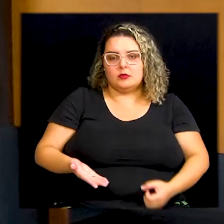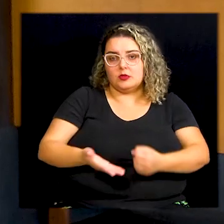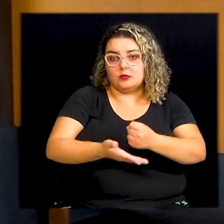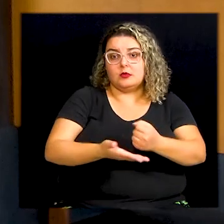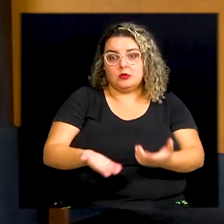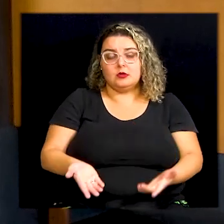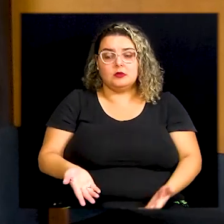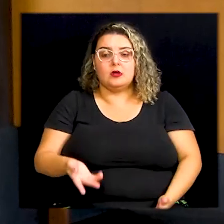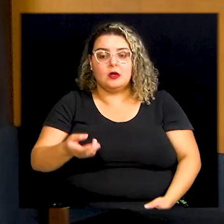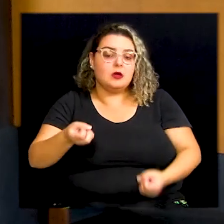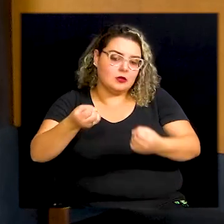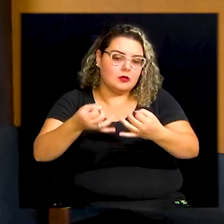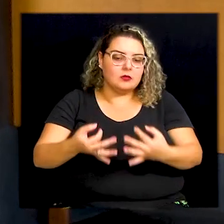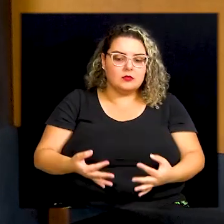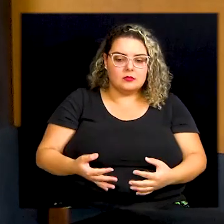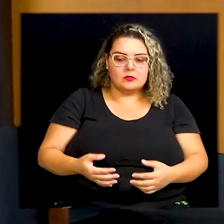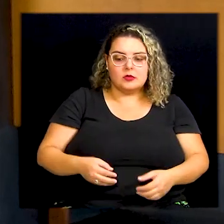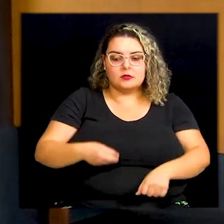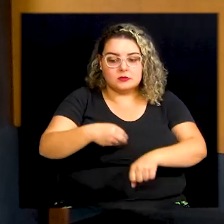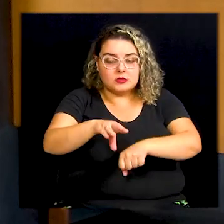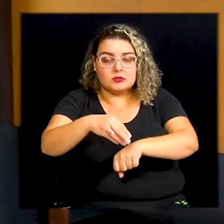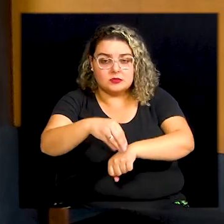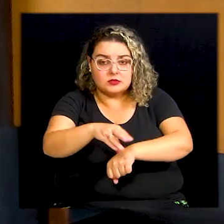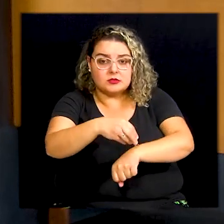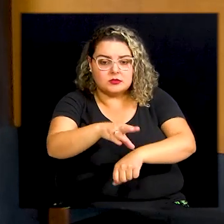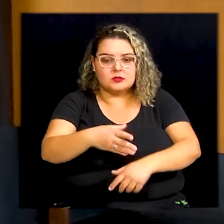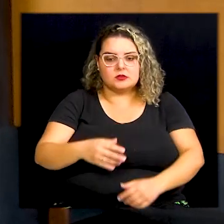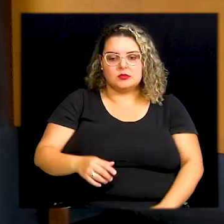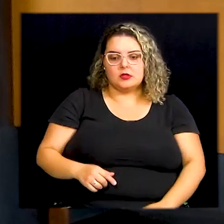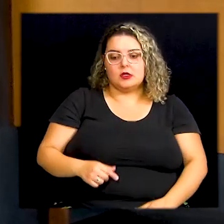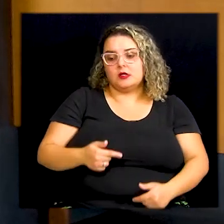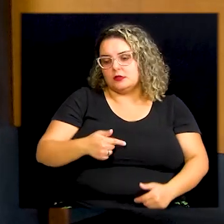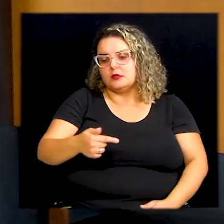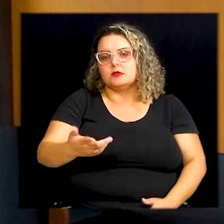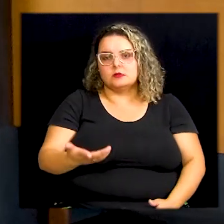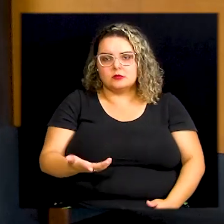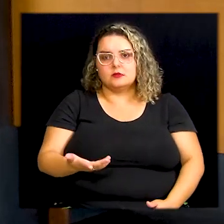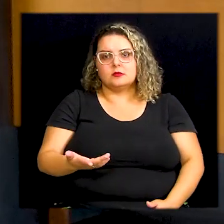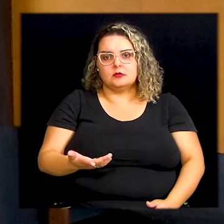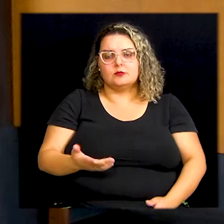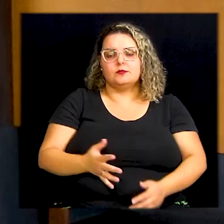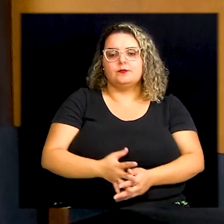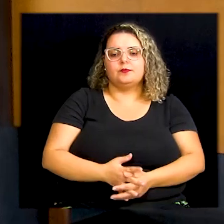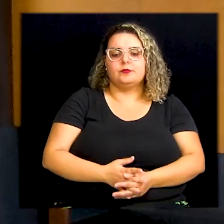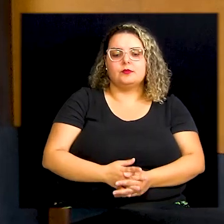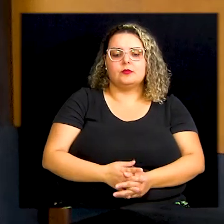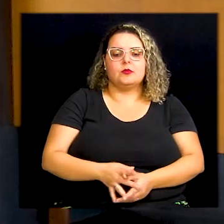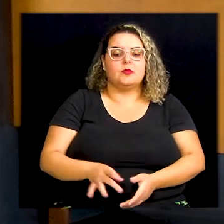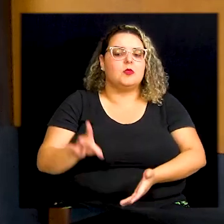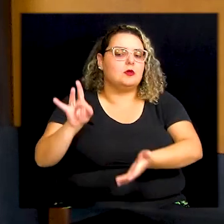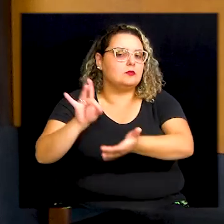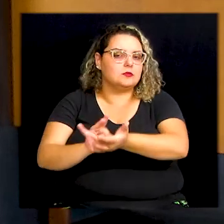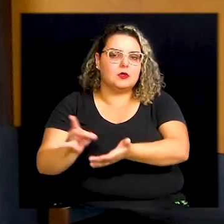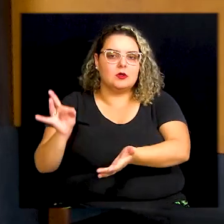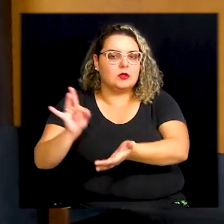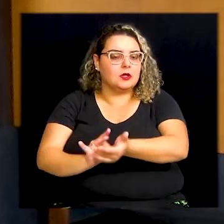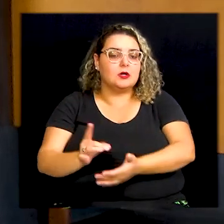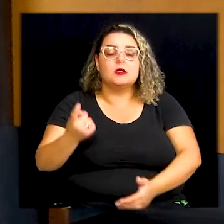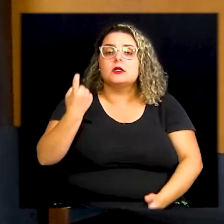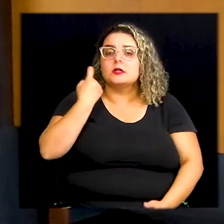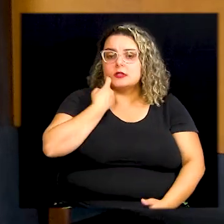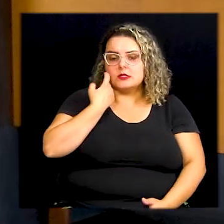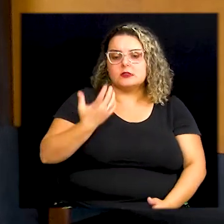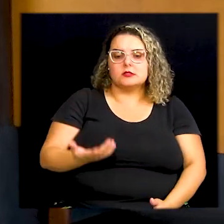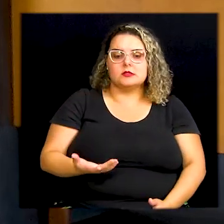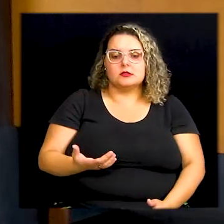de base. E ele passou esses toques para mim. E aí, durante a semana, ele foi colocando eu no time titular, e na